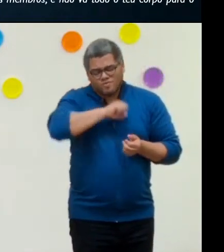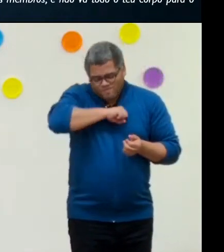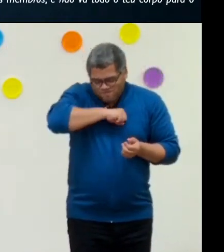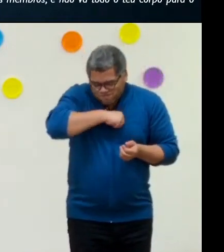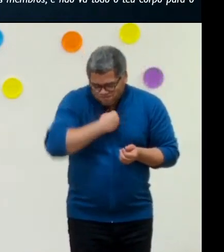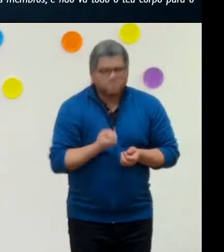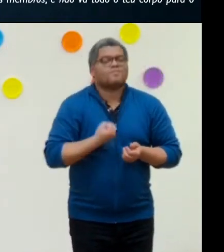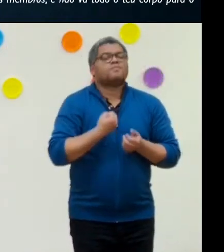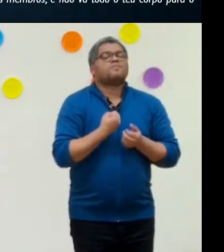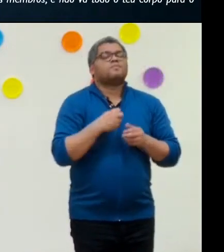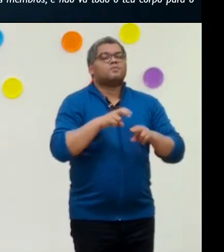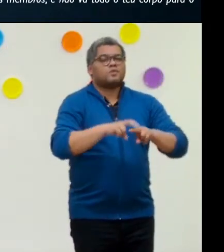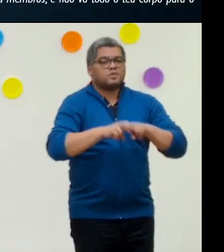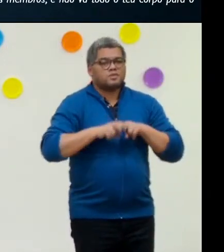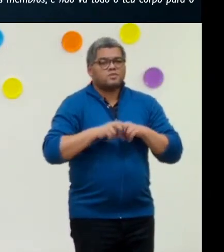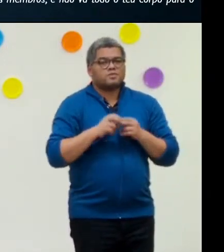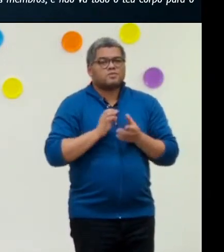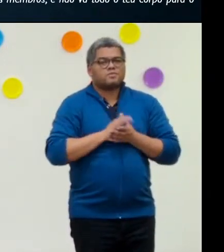isso.